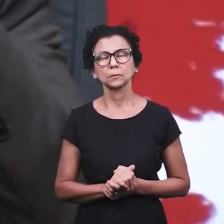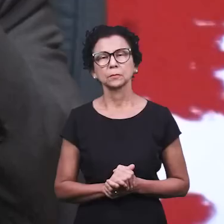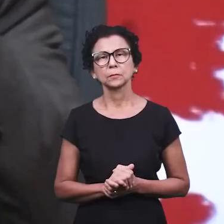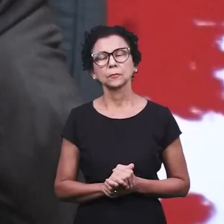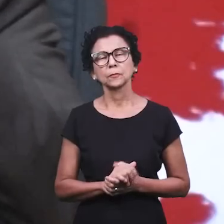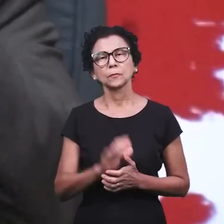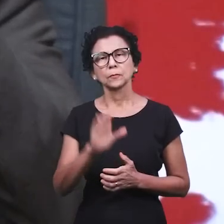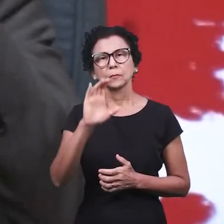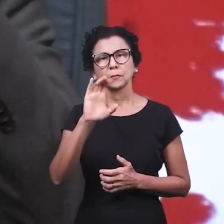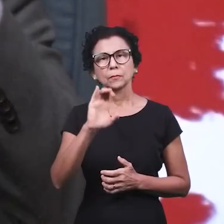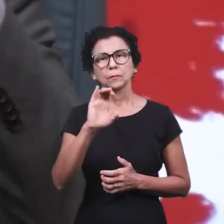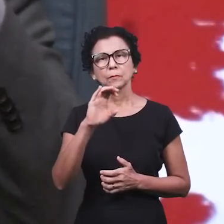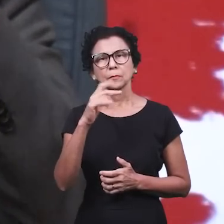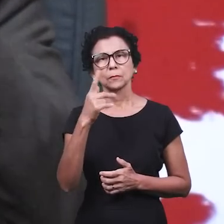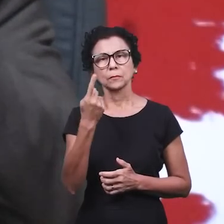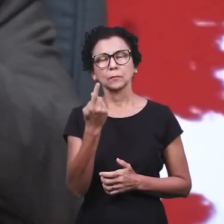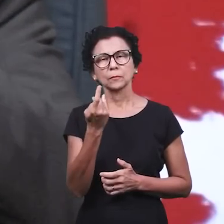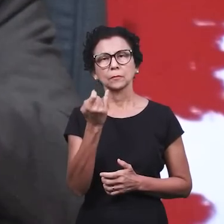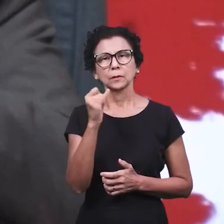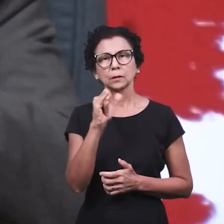Shitov e Shirtaev,